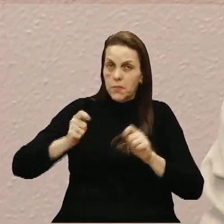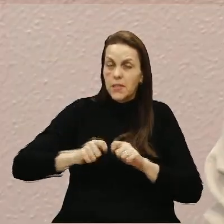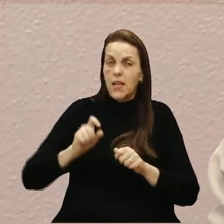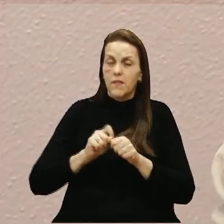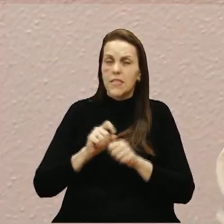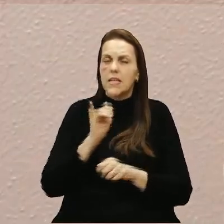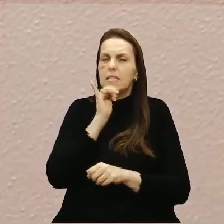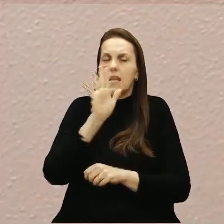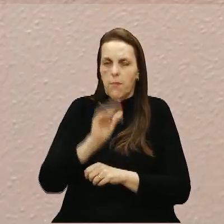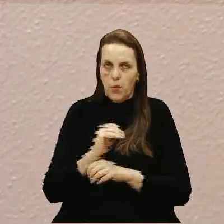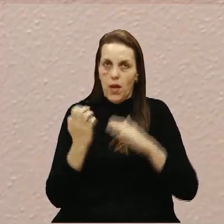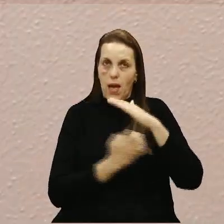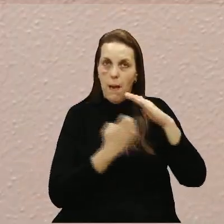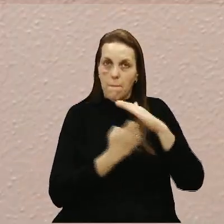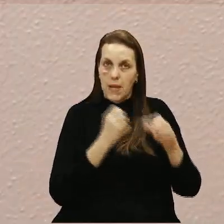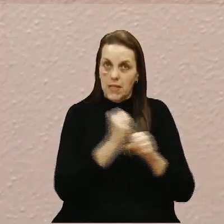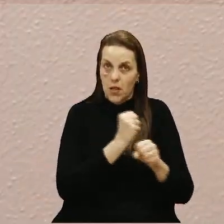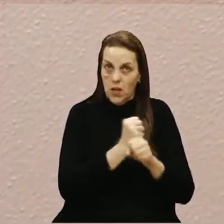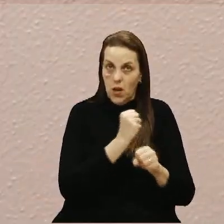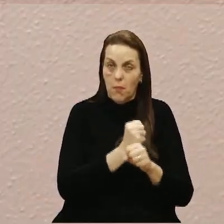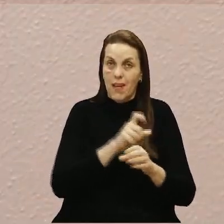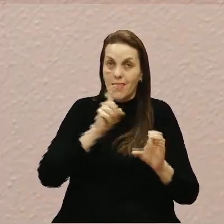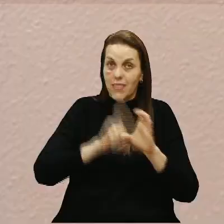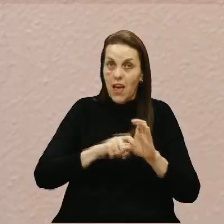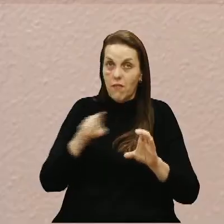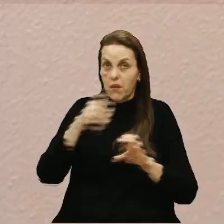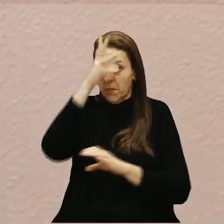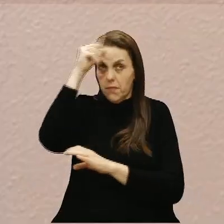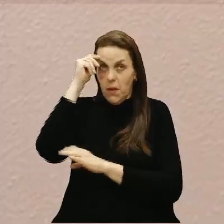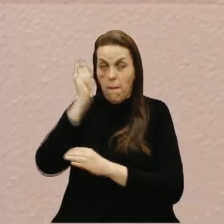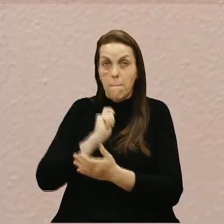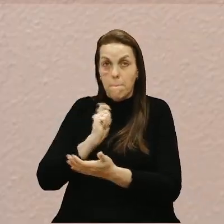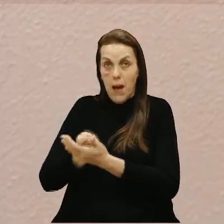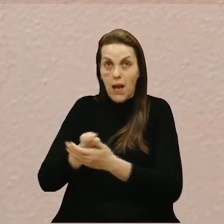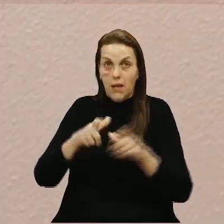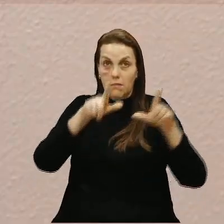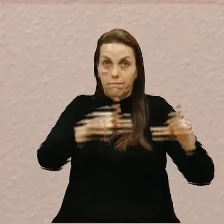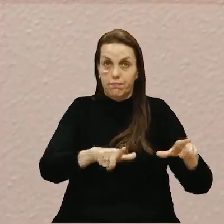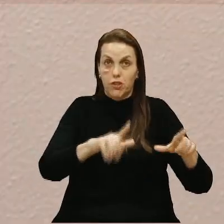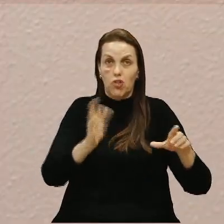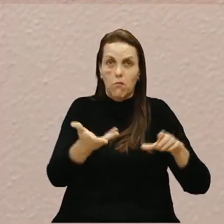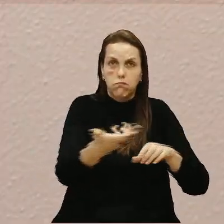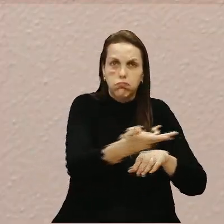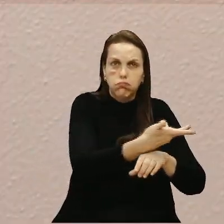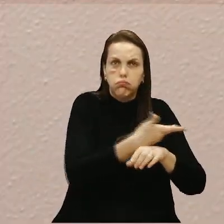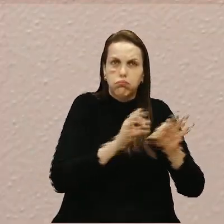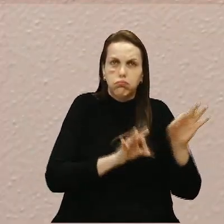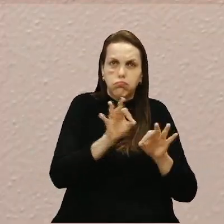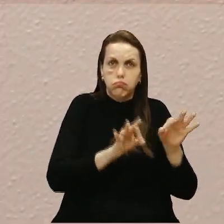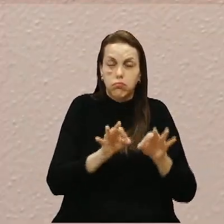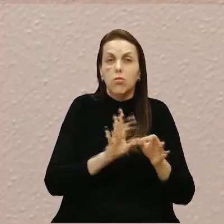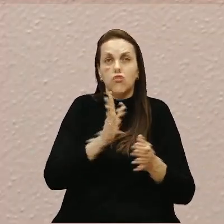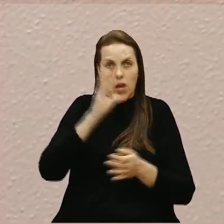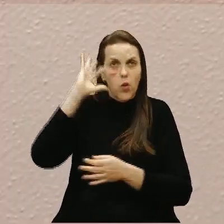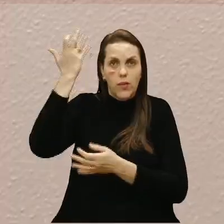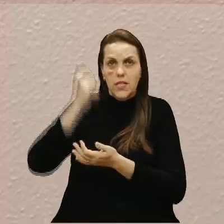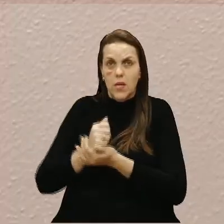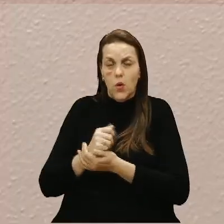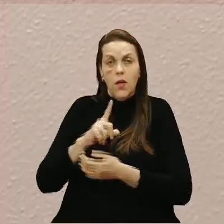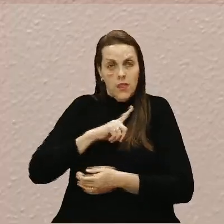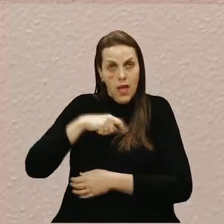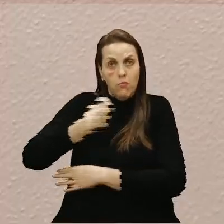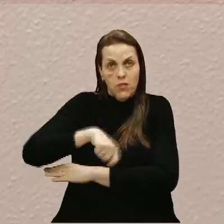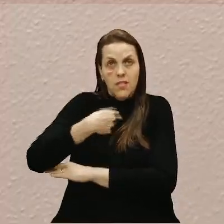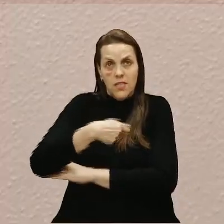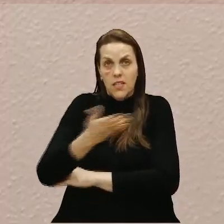exemplo, se as urbanizadoras devem para o município, que paguem através de lotes urbanizados. Isso já aconteceu em outros momentos. Nós temos muita necessidade, vereador